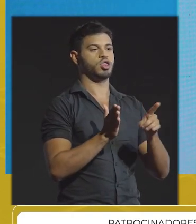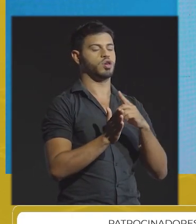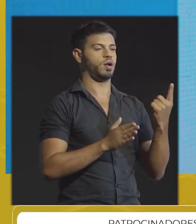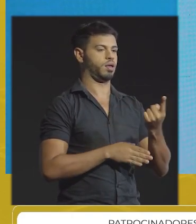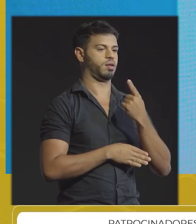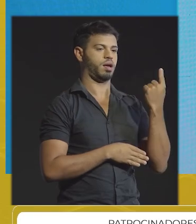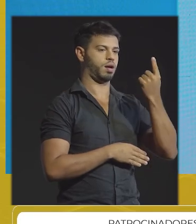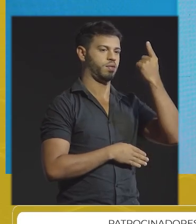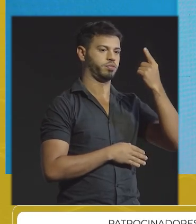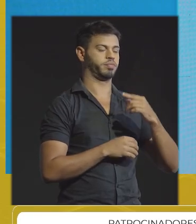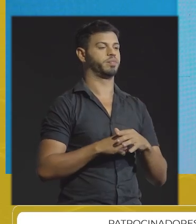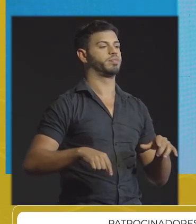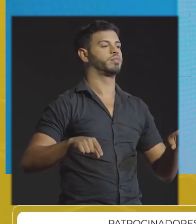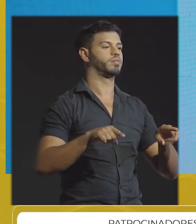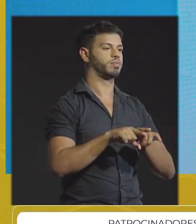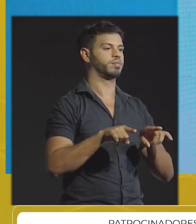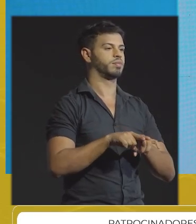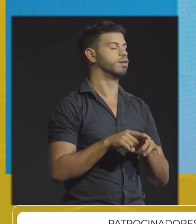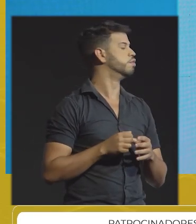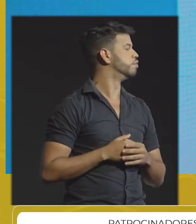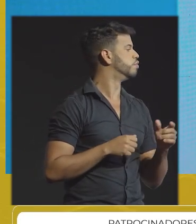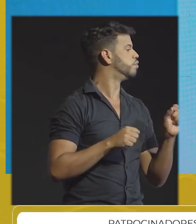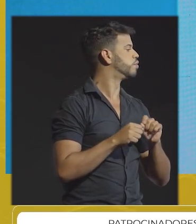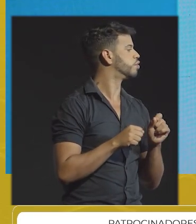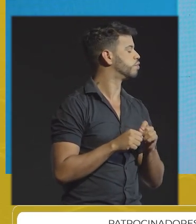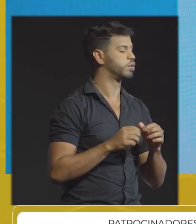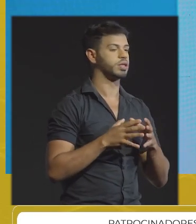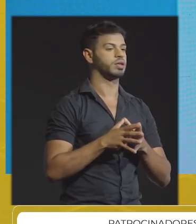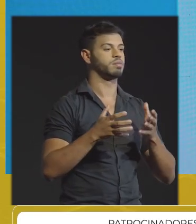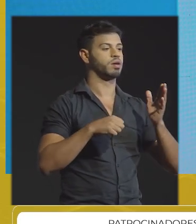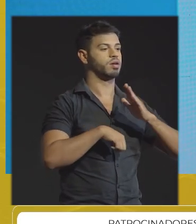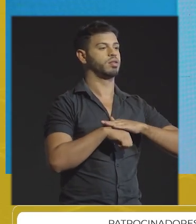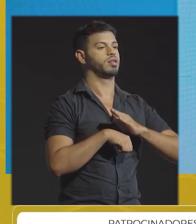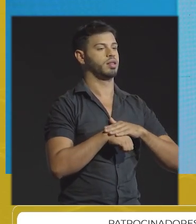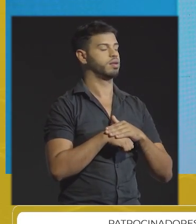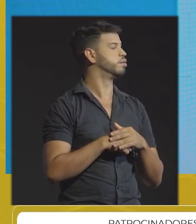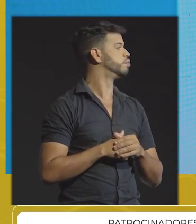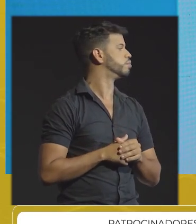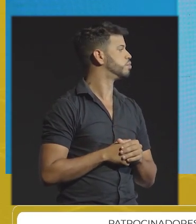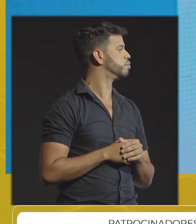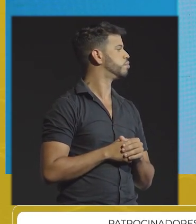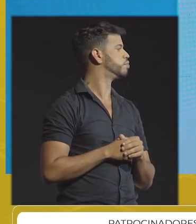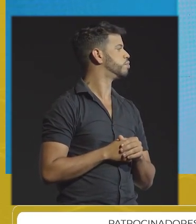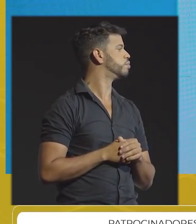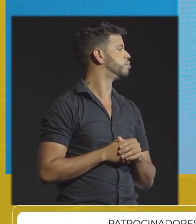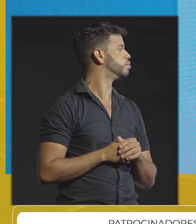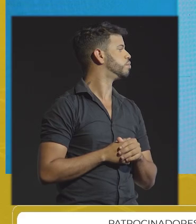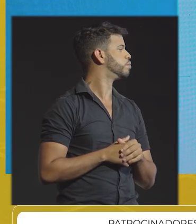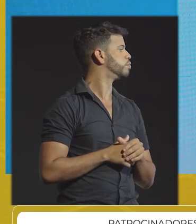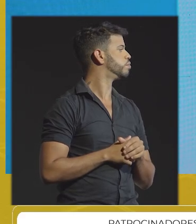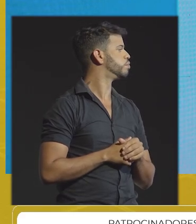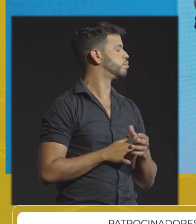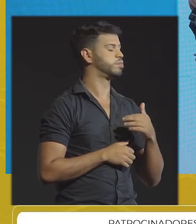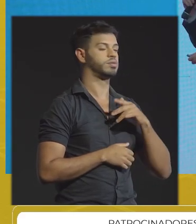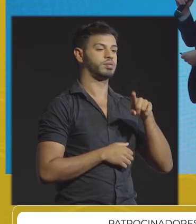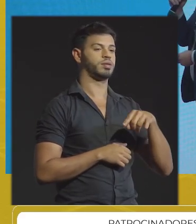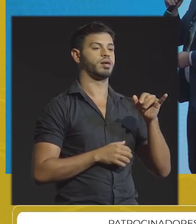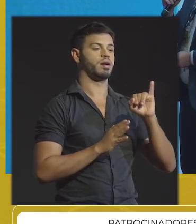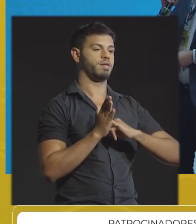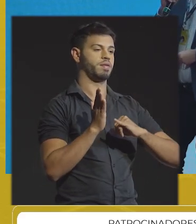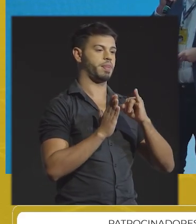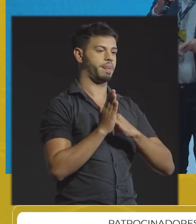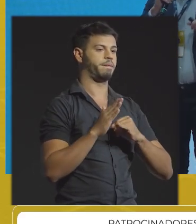marítimo alto e foram revogados a maior parte dos ex tarifários né que é a isenção do imposto de